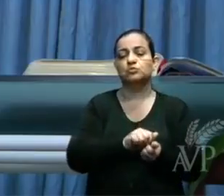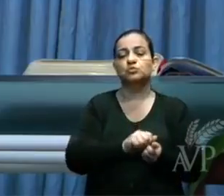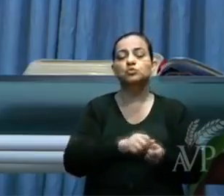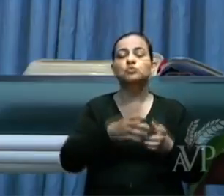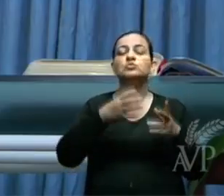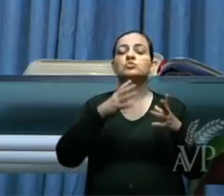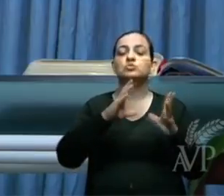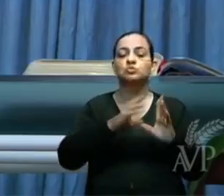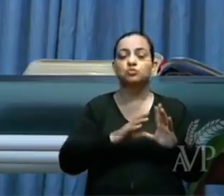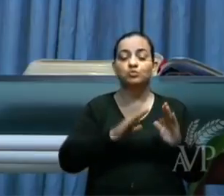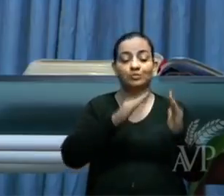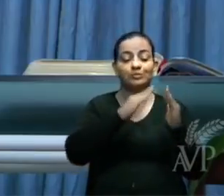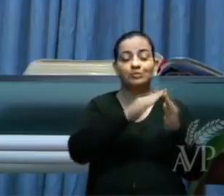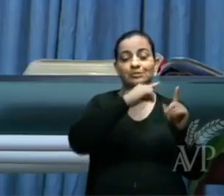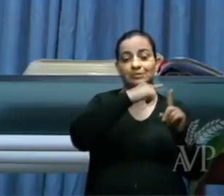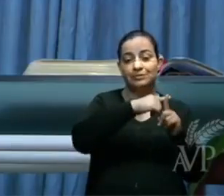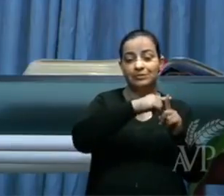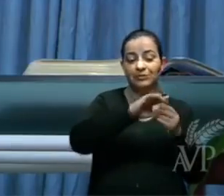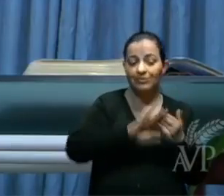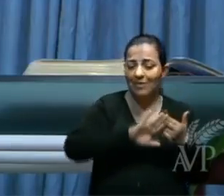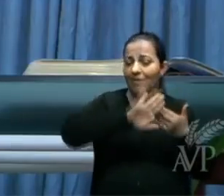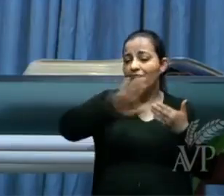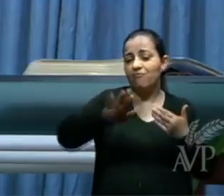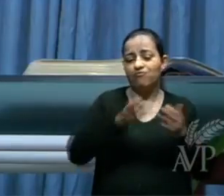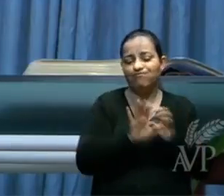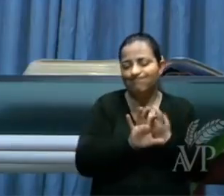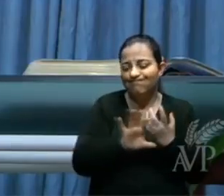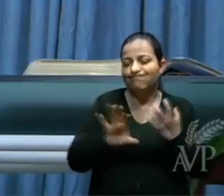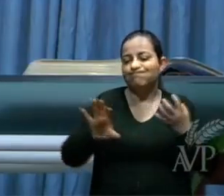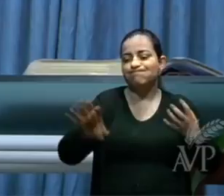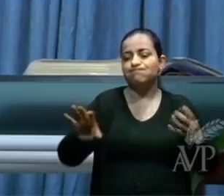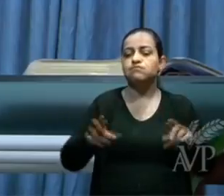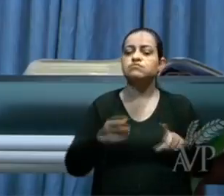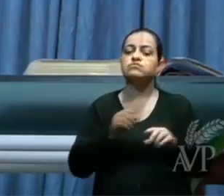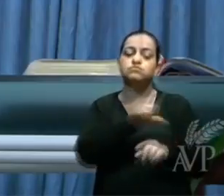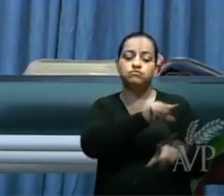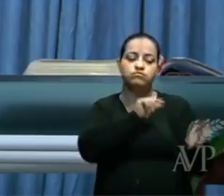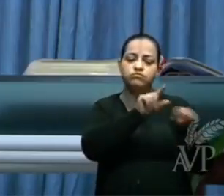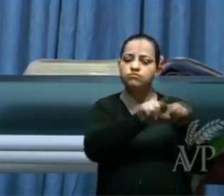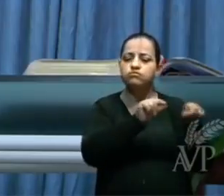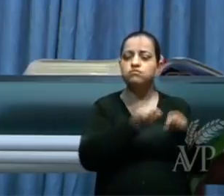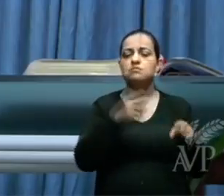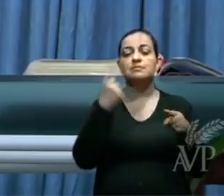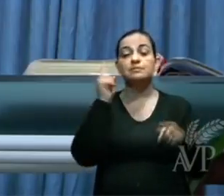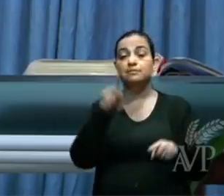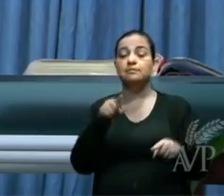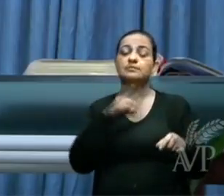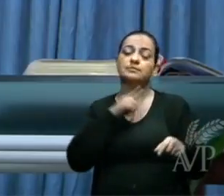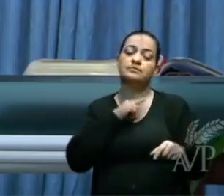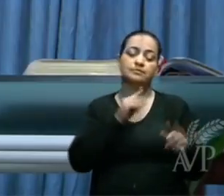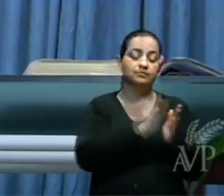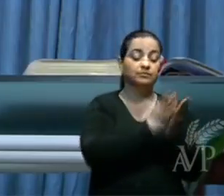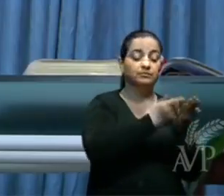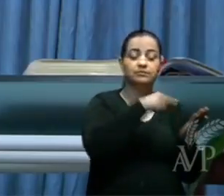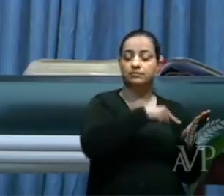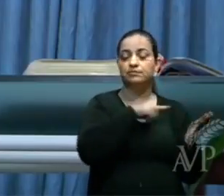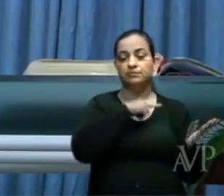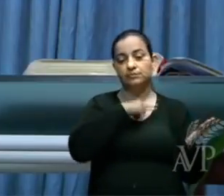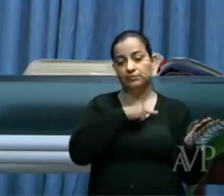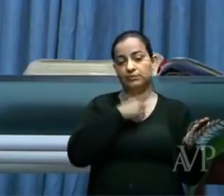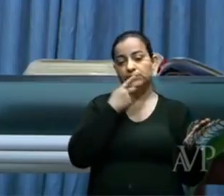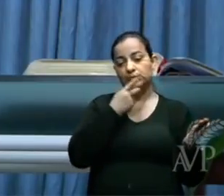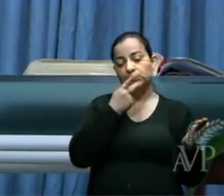noiva para fora de uma igreja a qual é citado na bíblia jornada